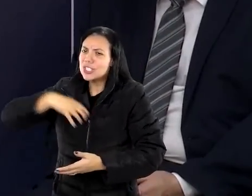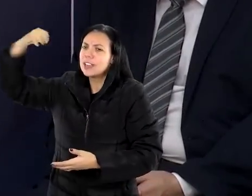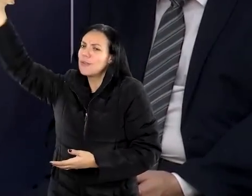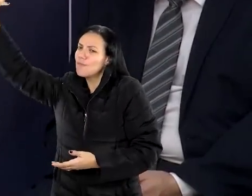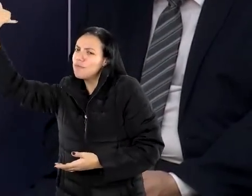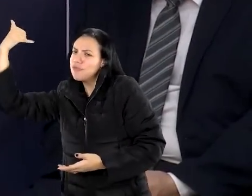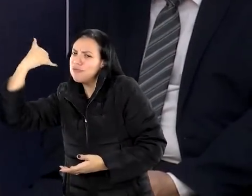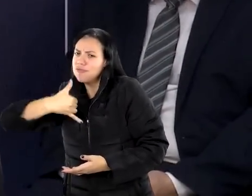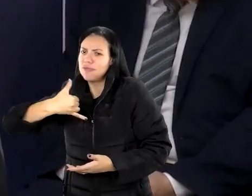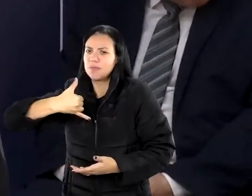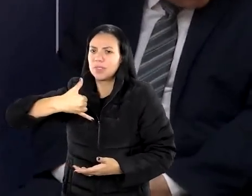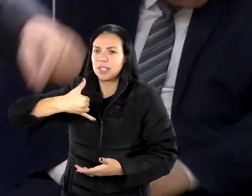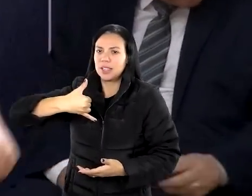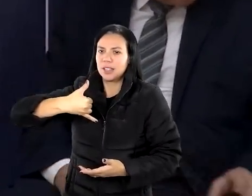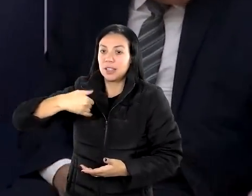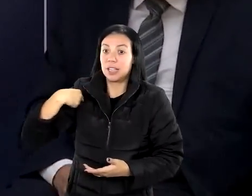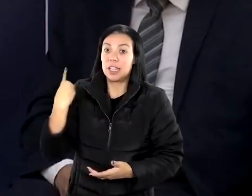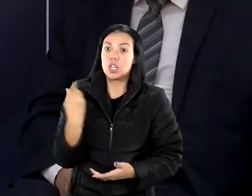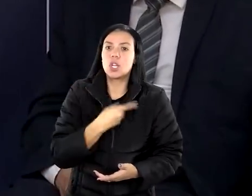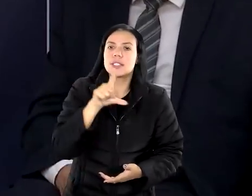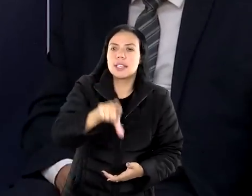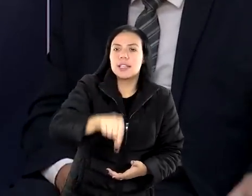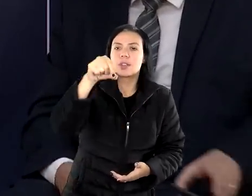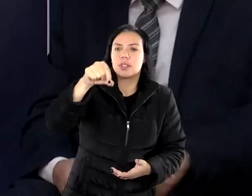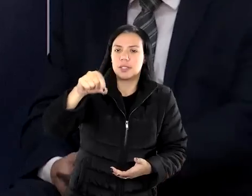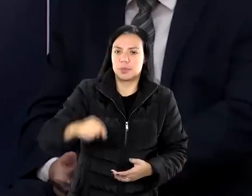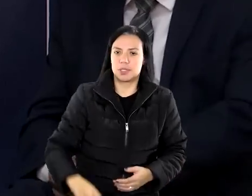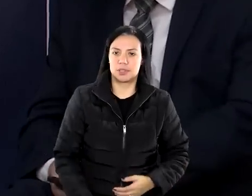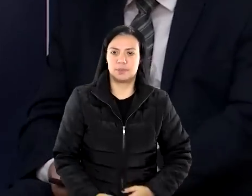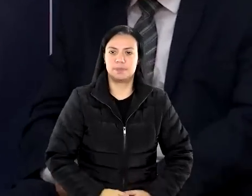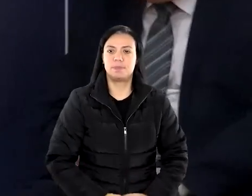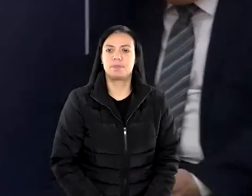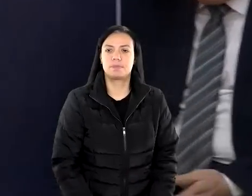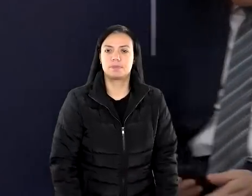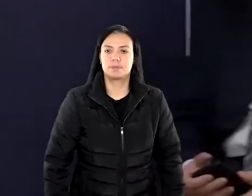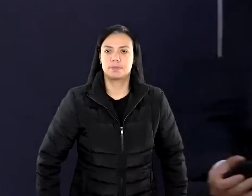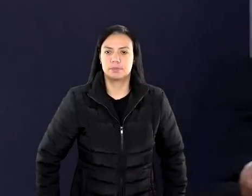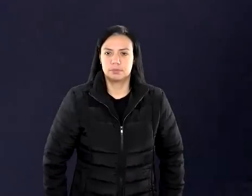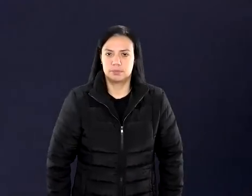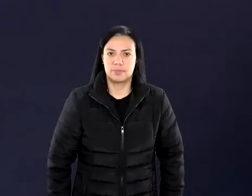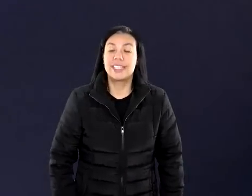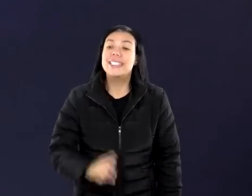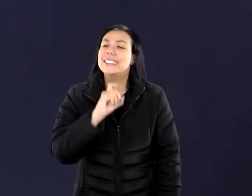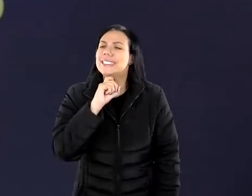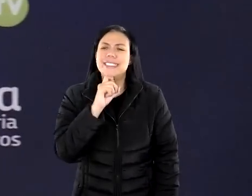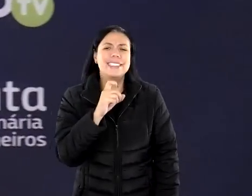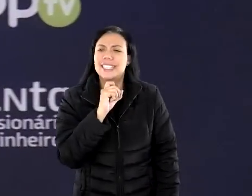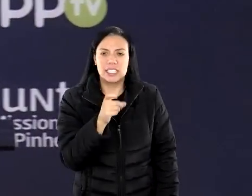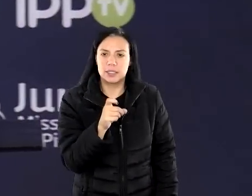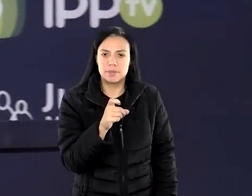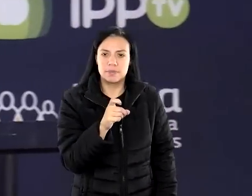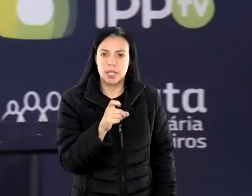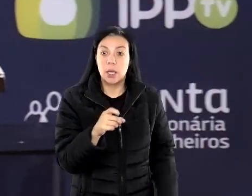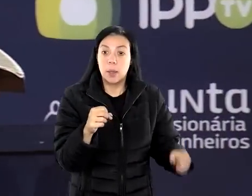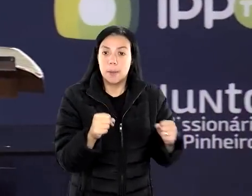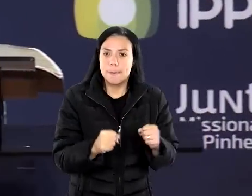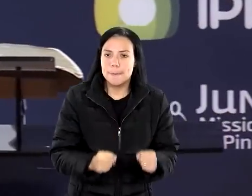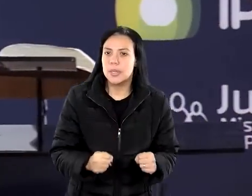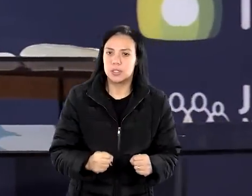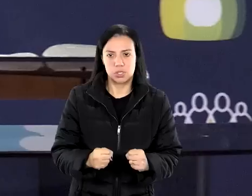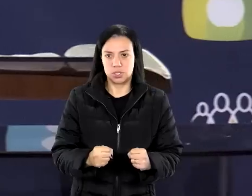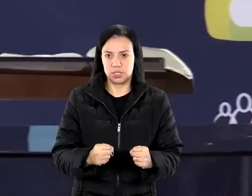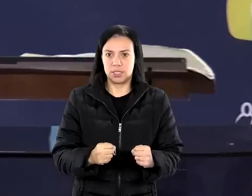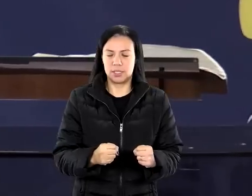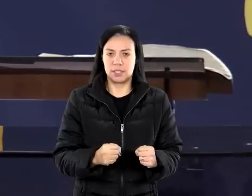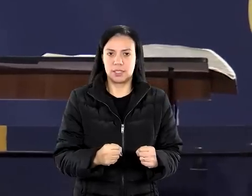toma a sua o quê? Decisão. Ninguém aqui nessa condição